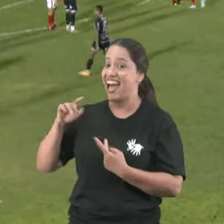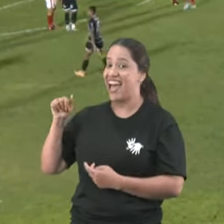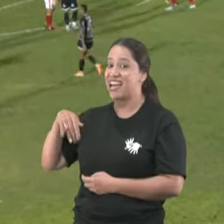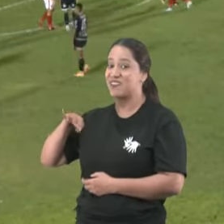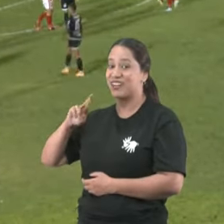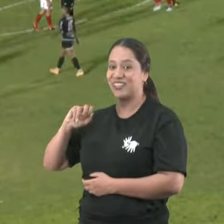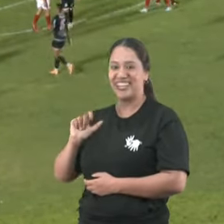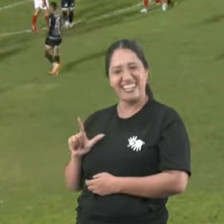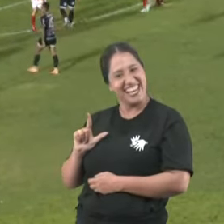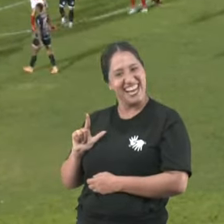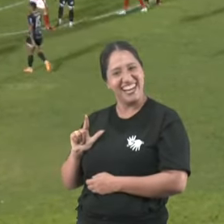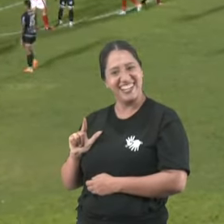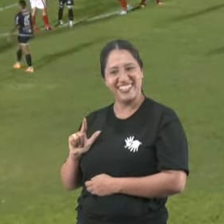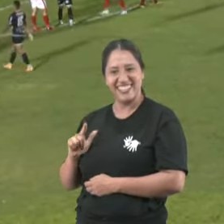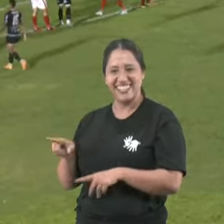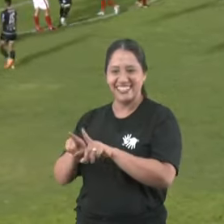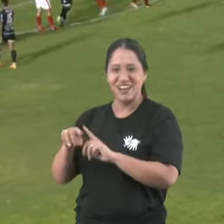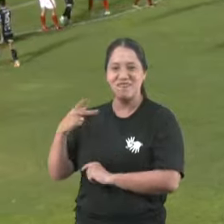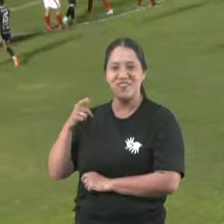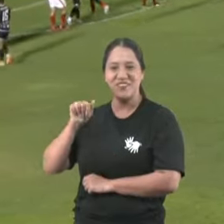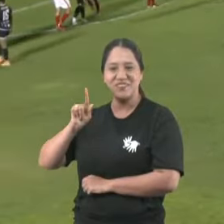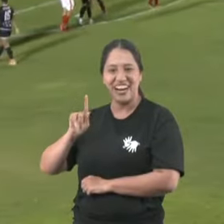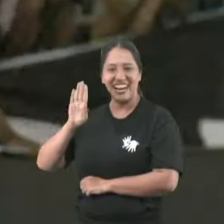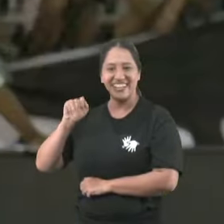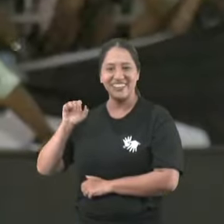Equatorial e PagBet.